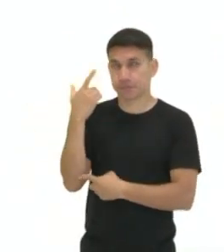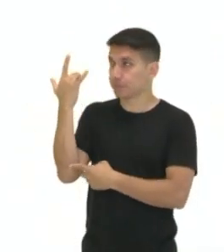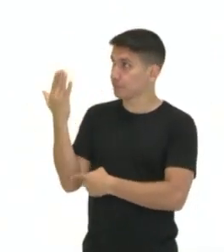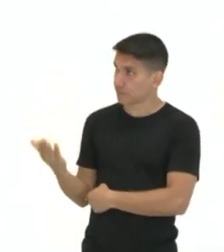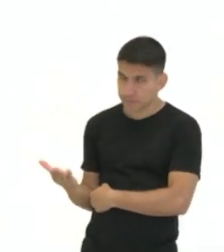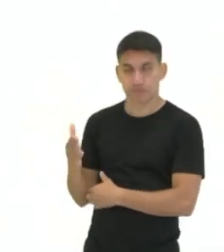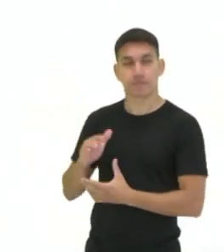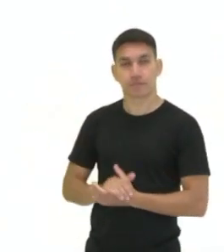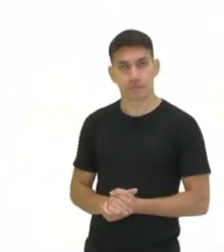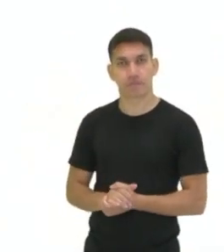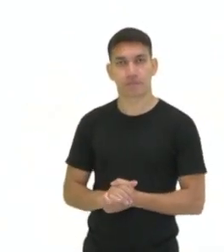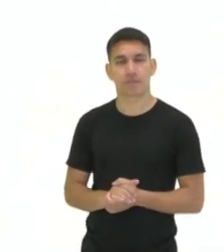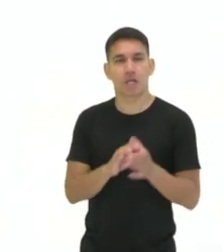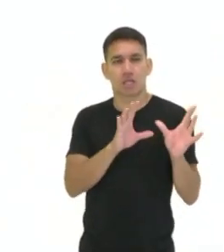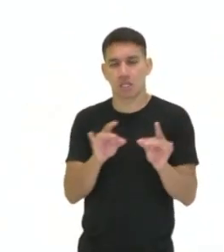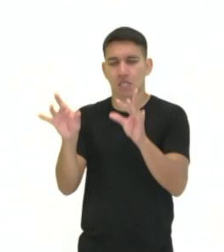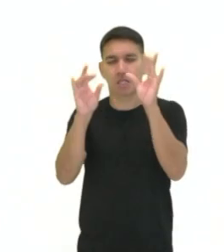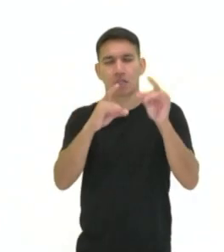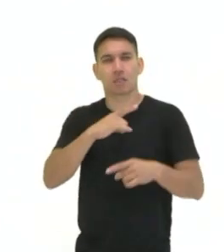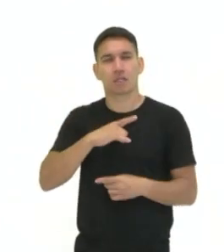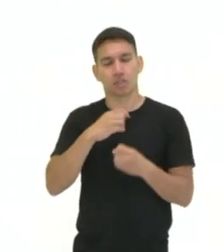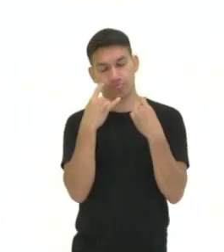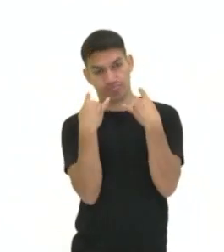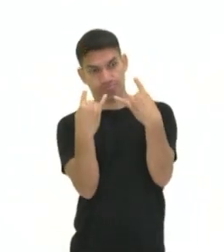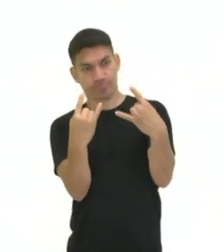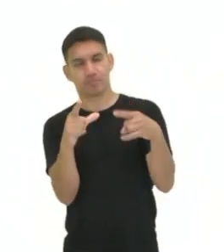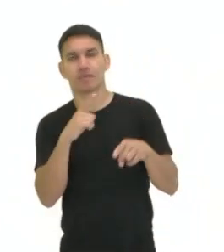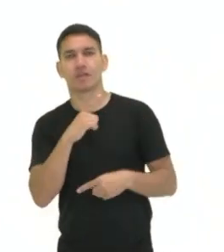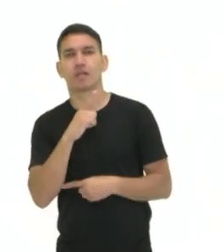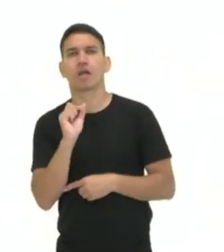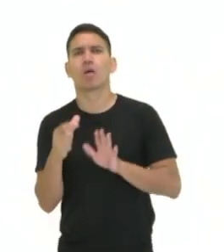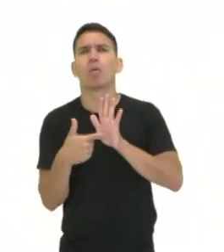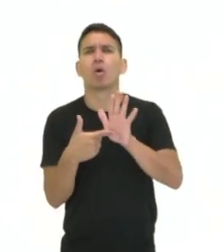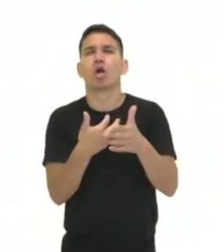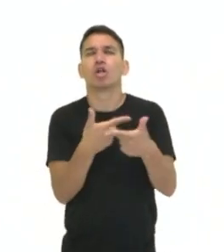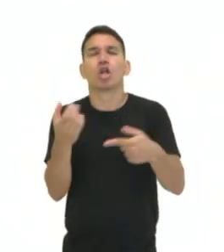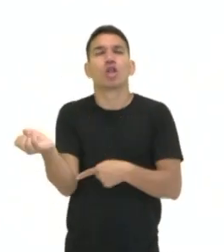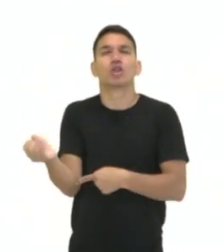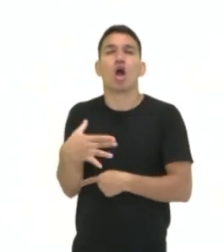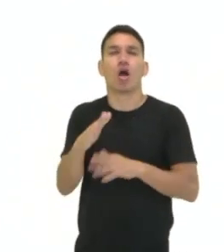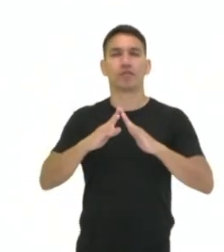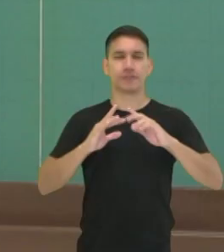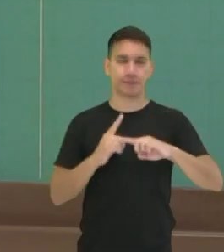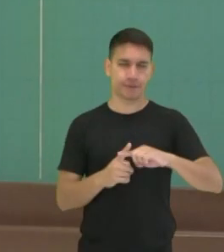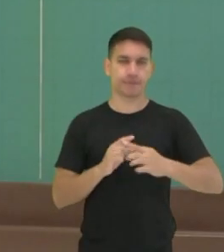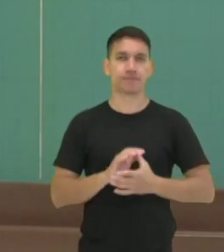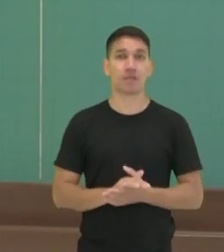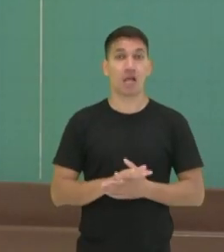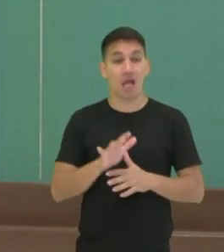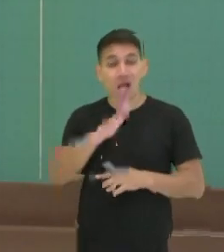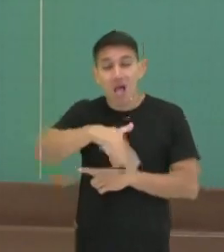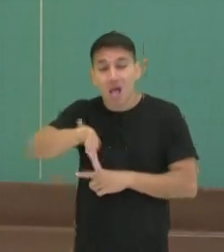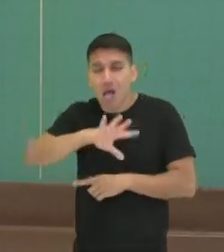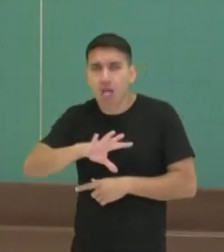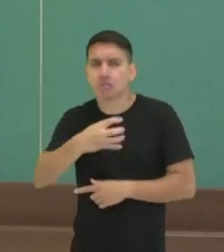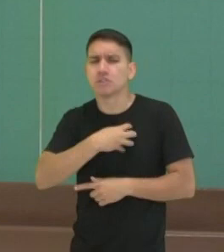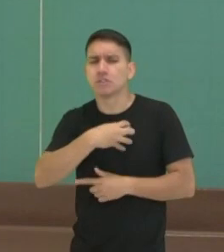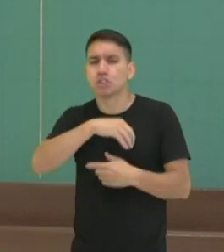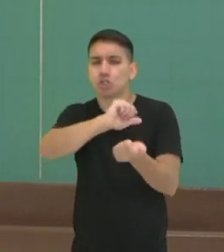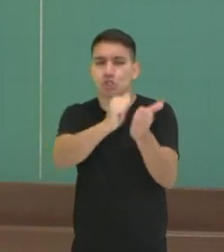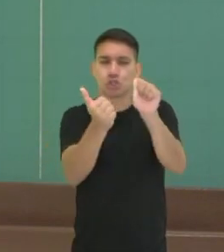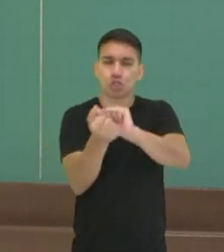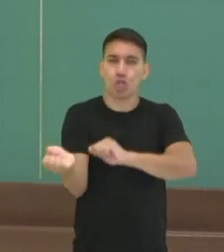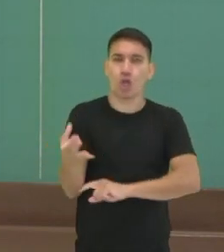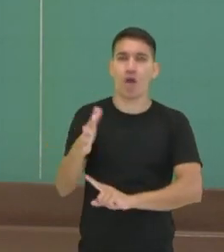ouriçaria, ricamente detalhados e extravagantes, faziam parte do tesouro dos nobres da igreja. Então, dentro dessa formatação nova de